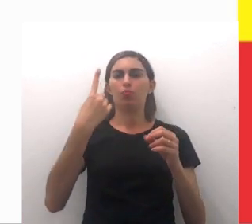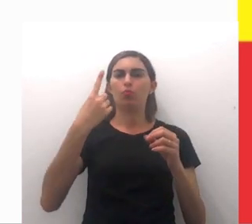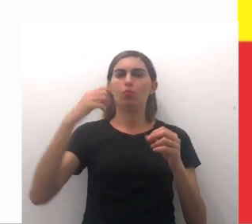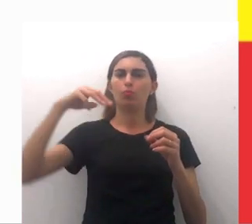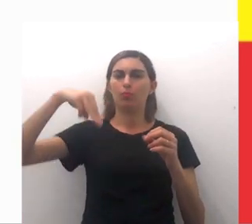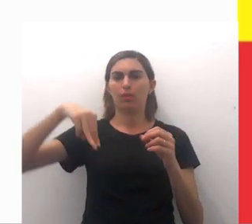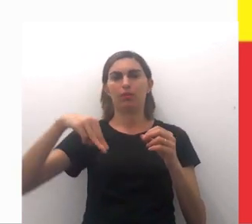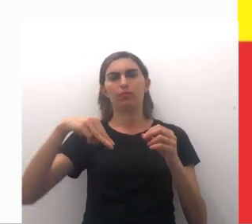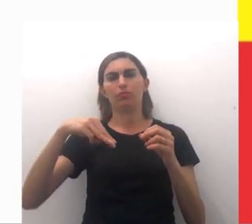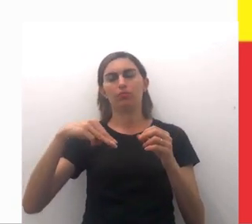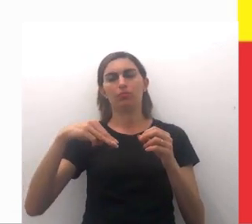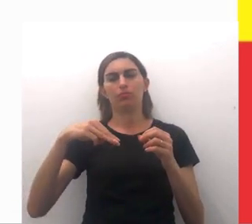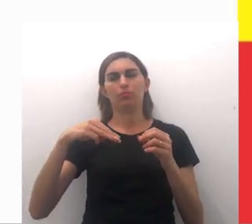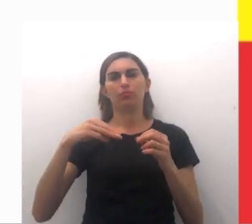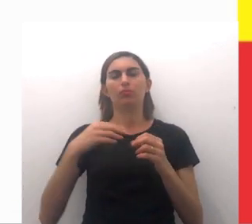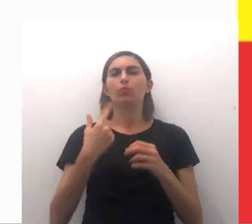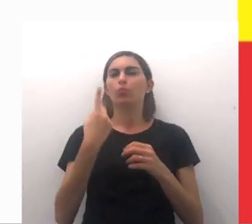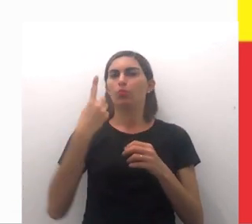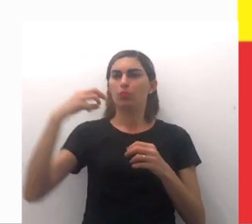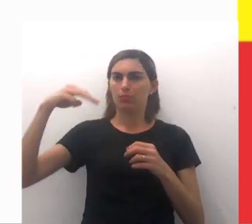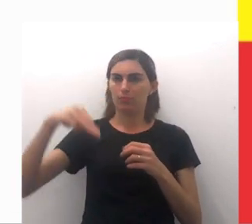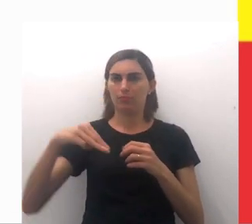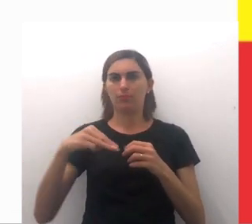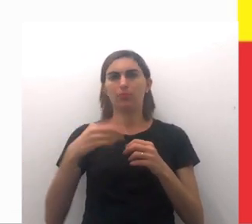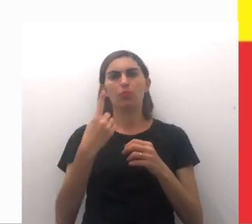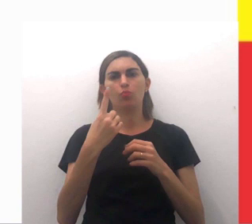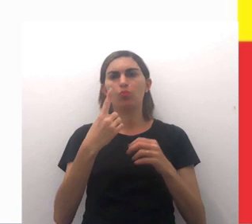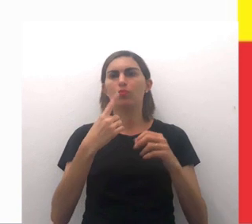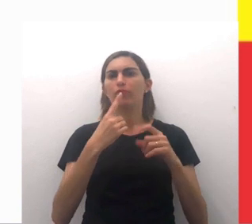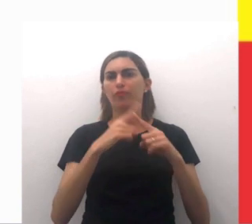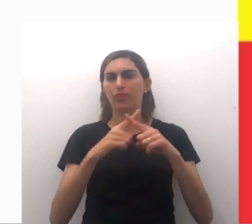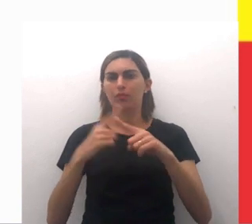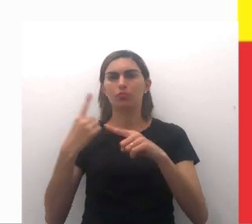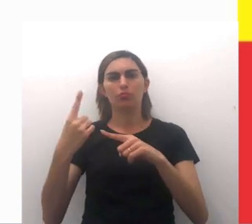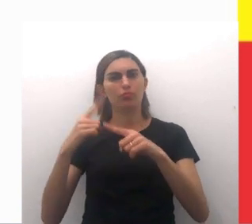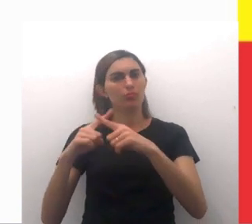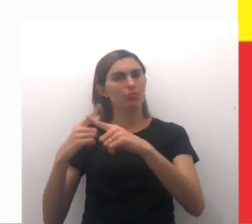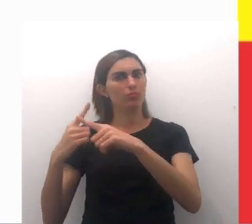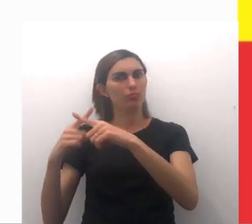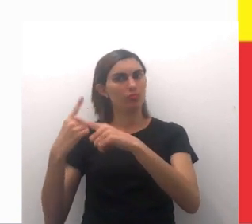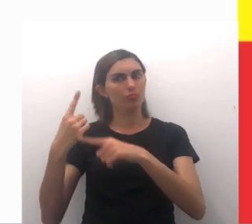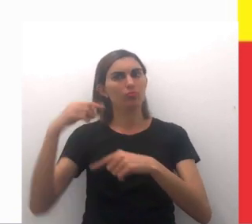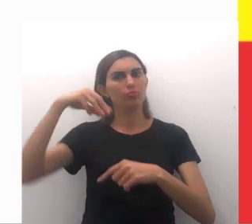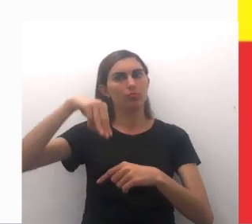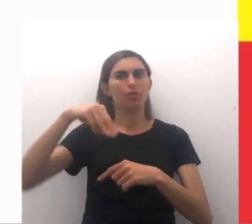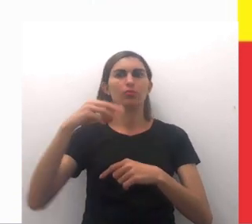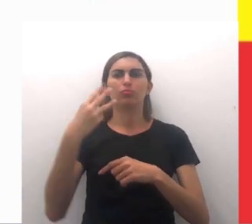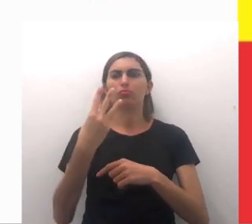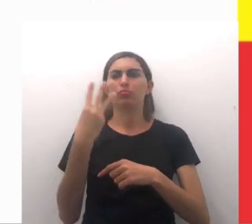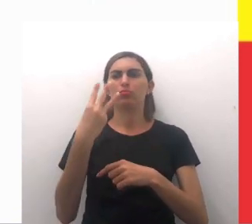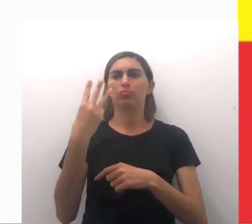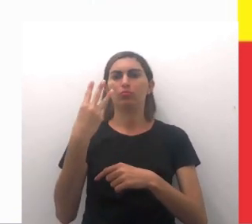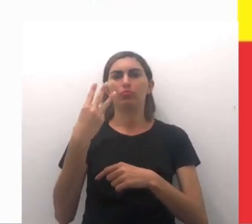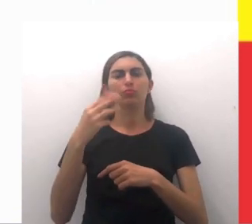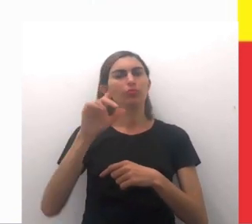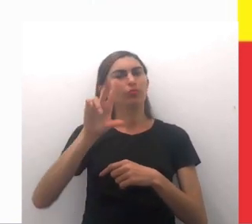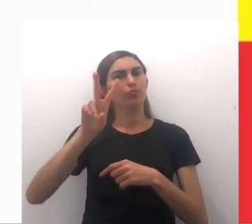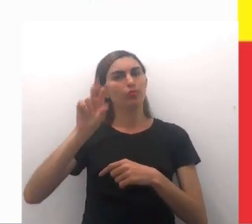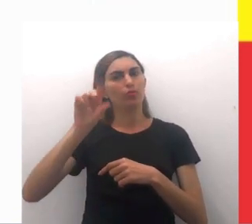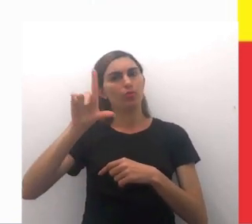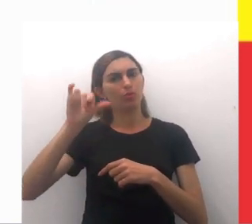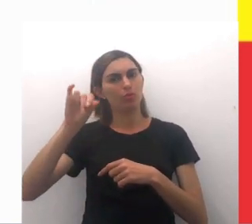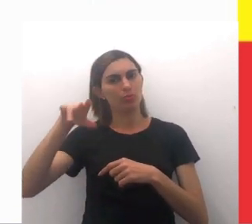a 1 metro, 1 metro e 1 metro. 1 vezes 1 vezes 1, 1 metro cúbico, que é o